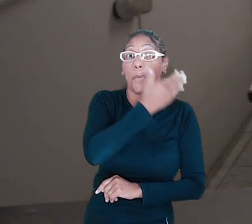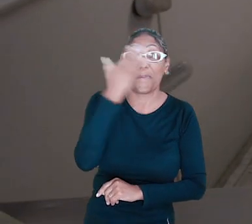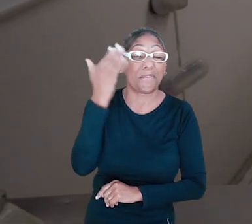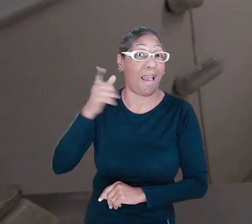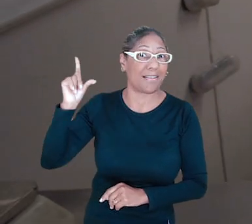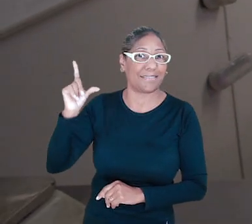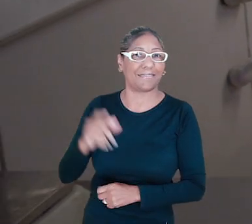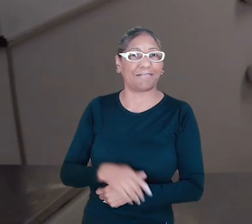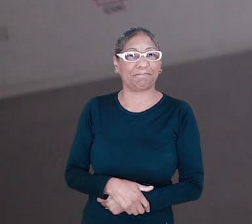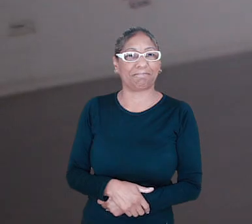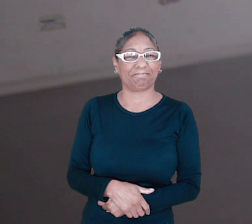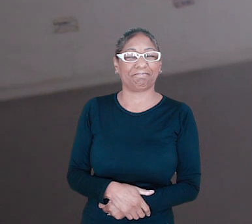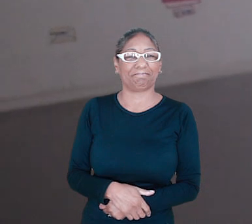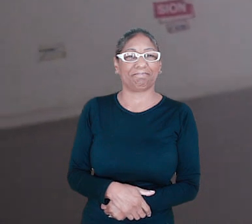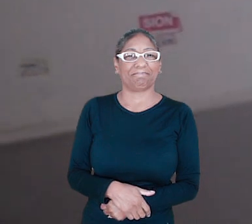enxergado isso, né?